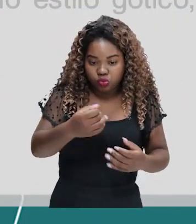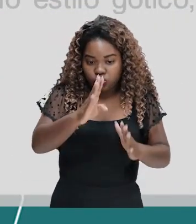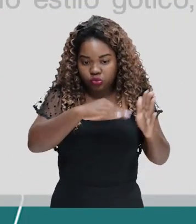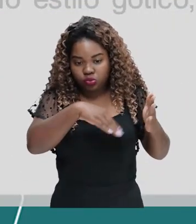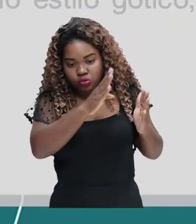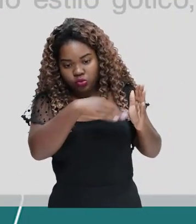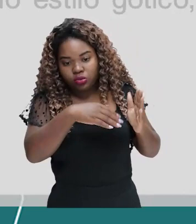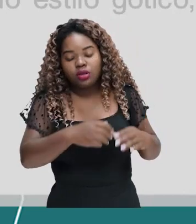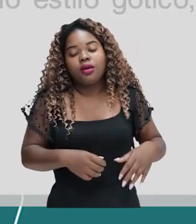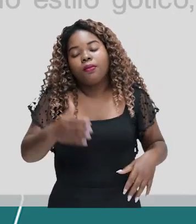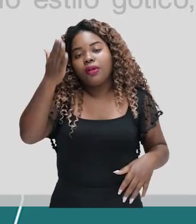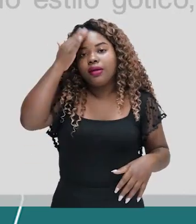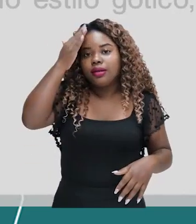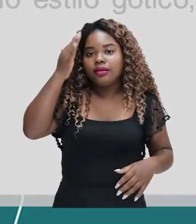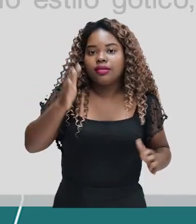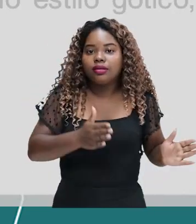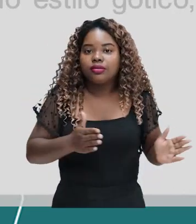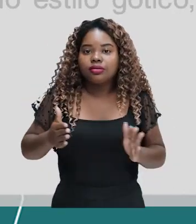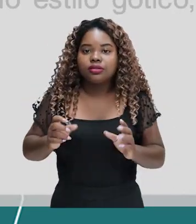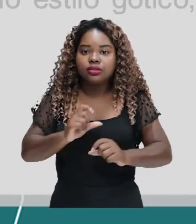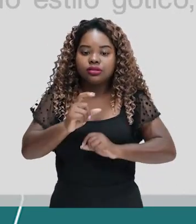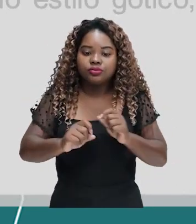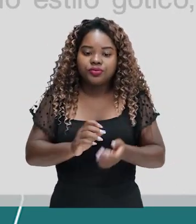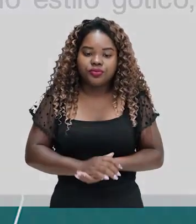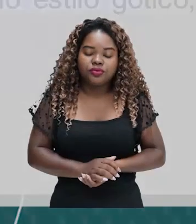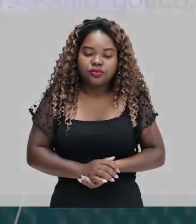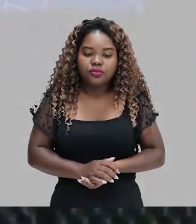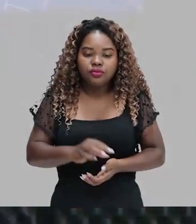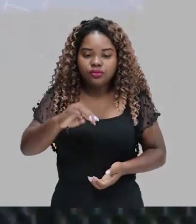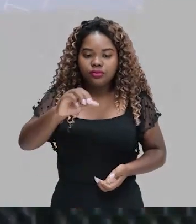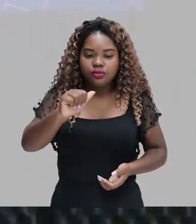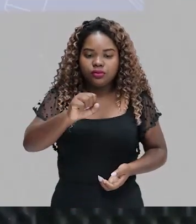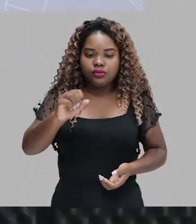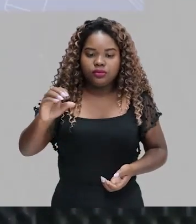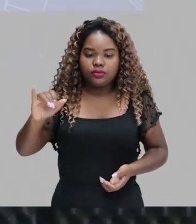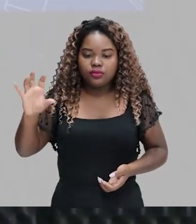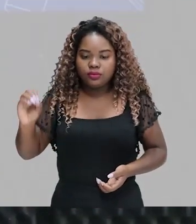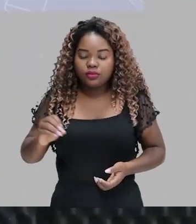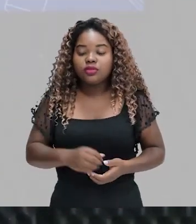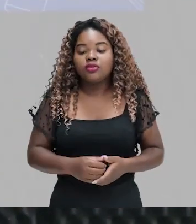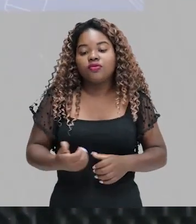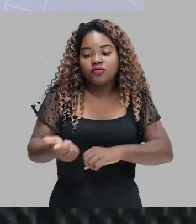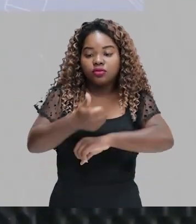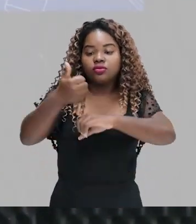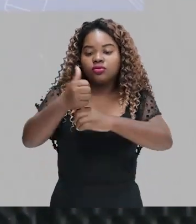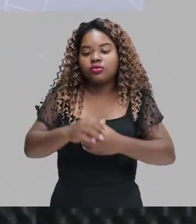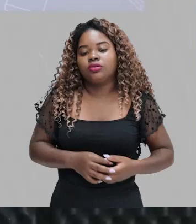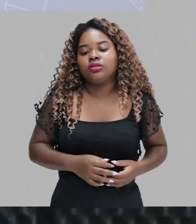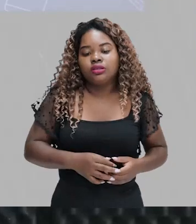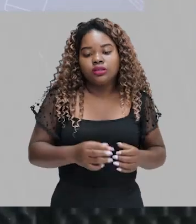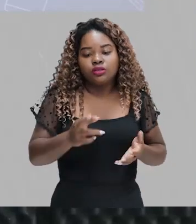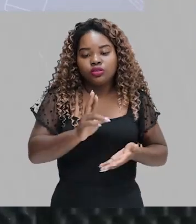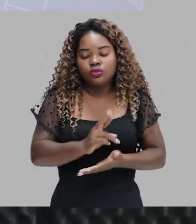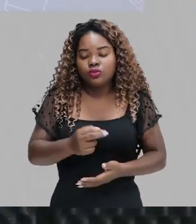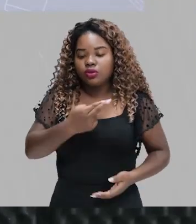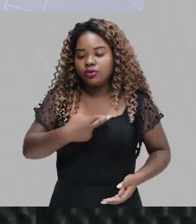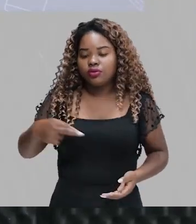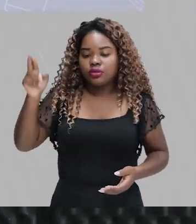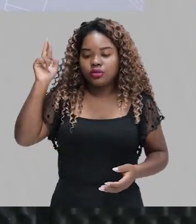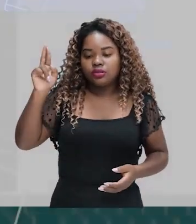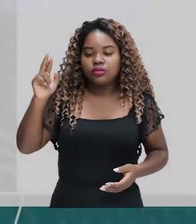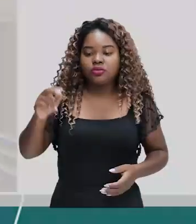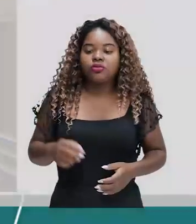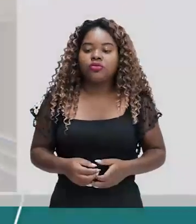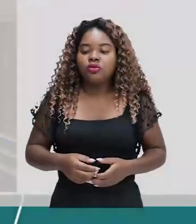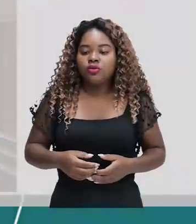esse processo renascentista. Masaccio foi um dos primeiros. Ele transformou, né, as figuras religiosas em figuras humanizadas.